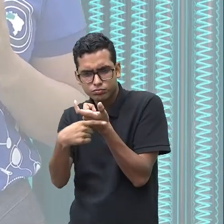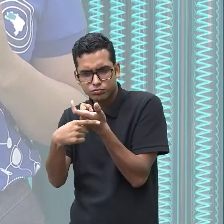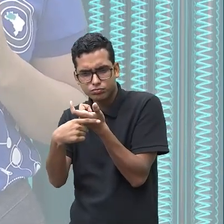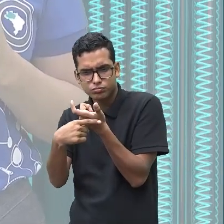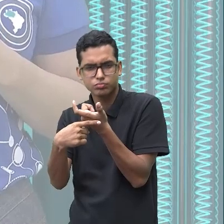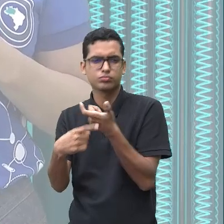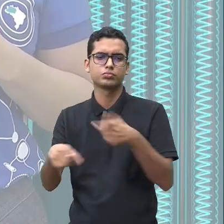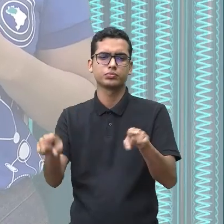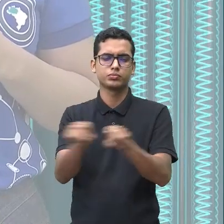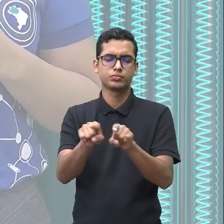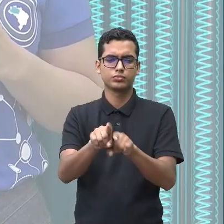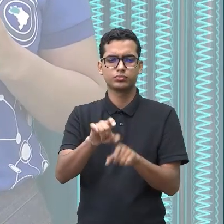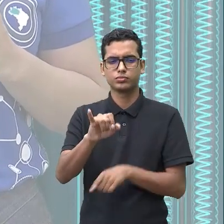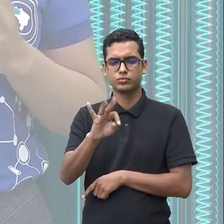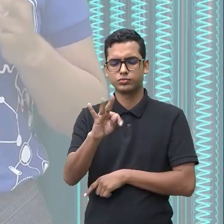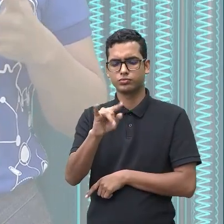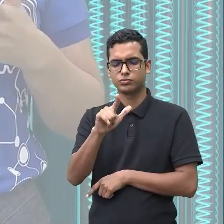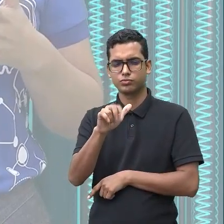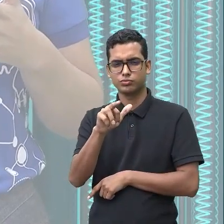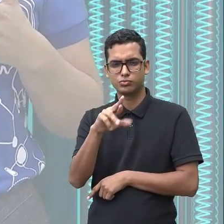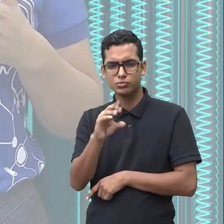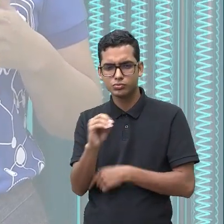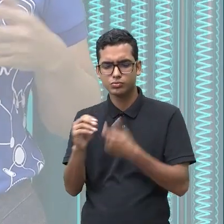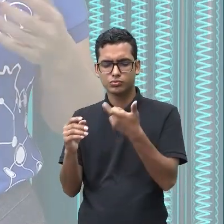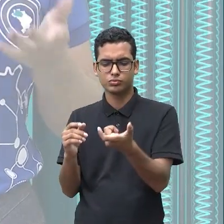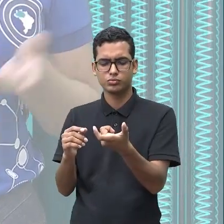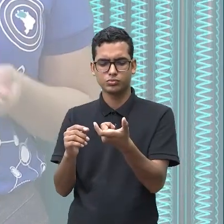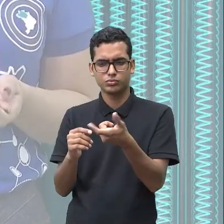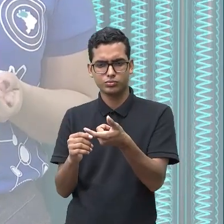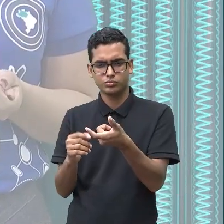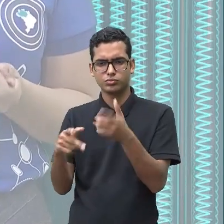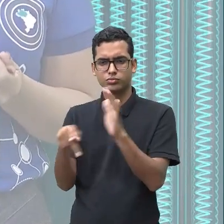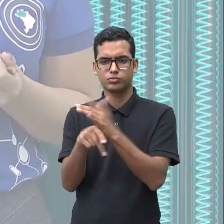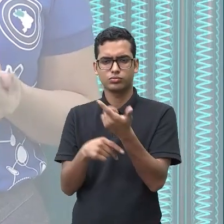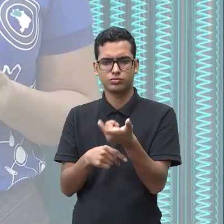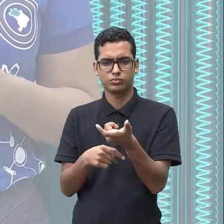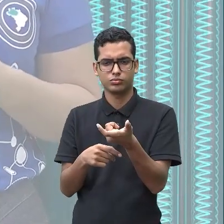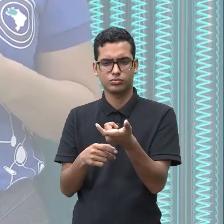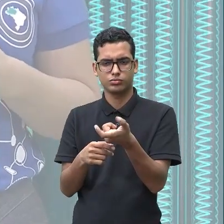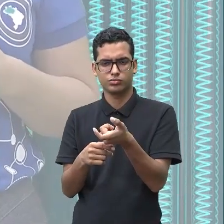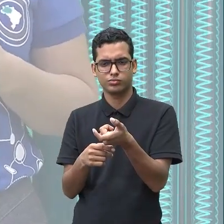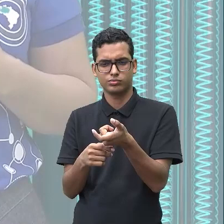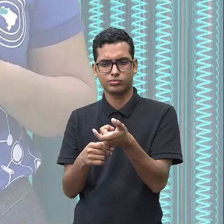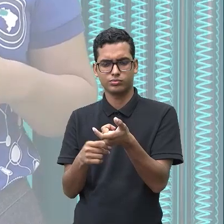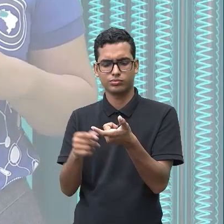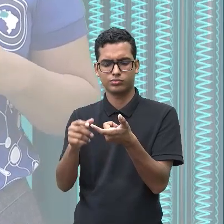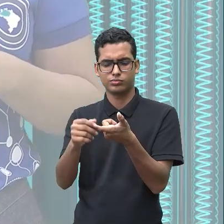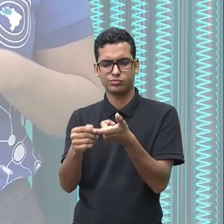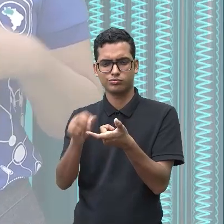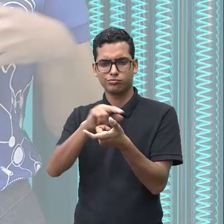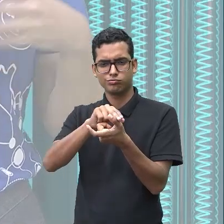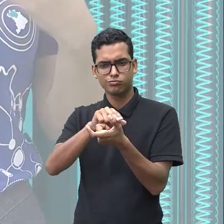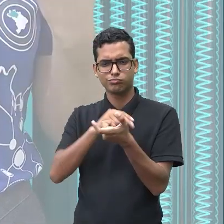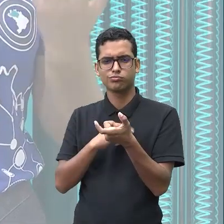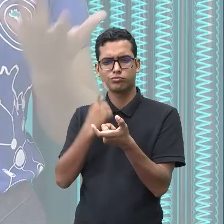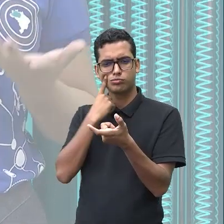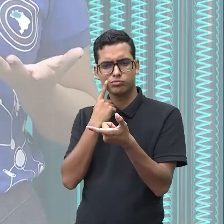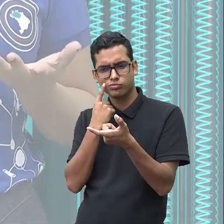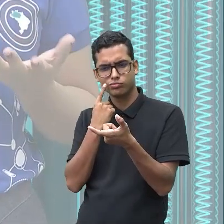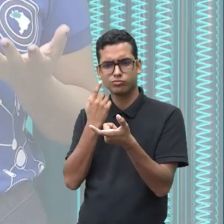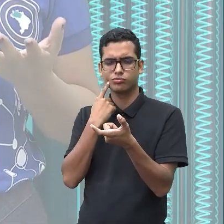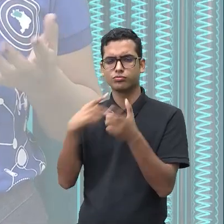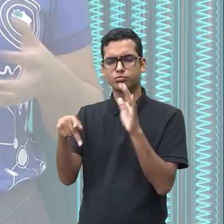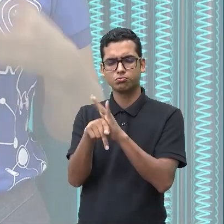assim, inclinadinha, e ela se refere a palavras estrangeiras, tá bom? Tanto no campo científico quanto em